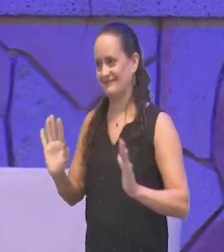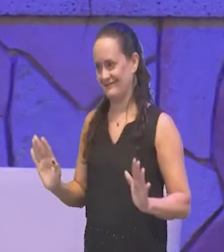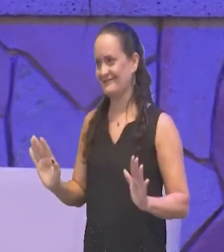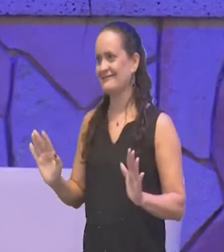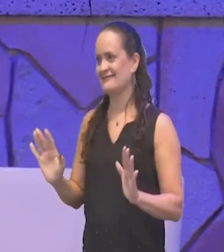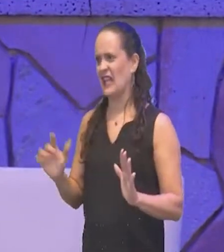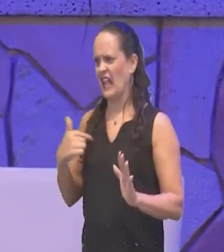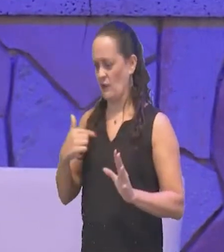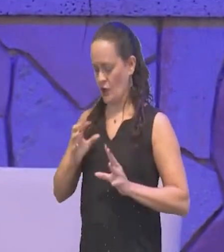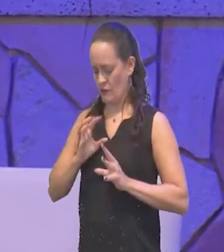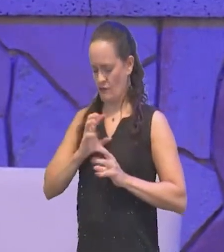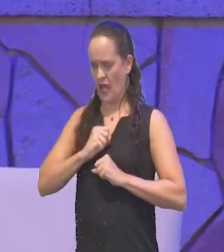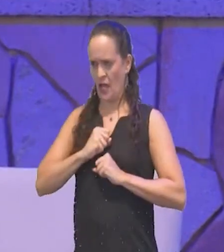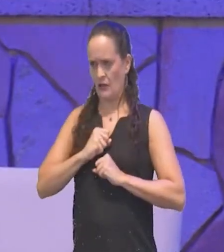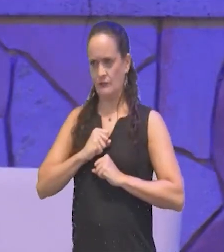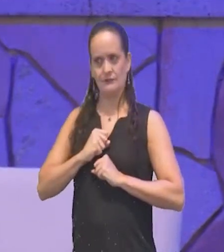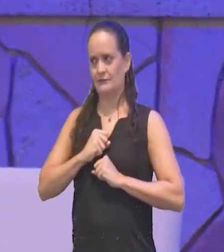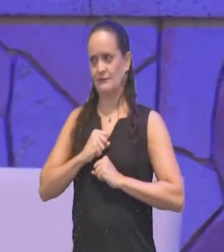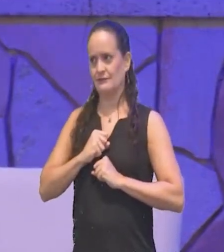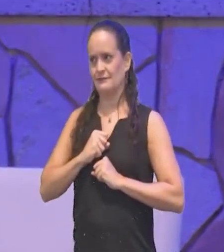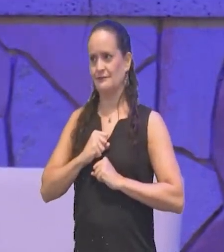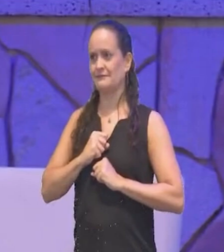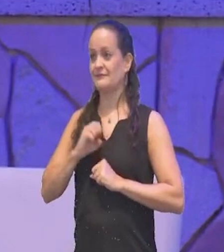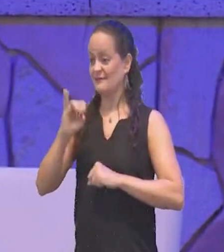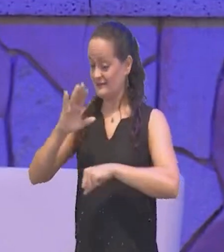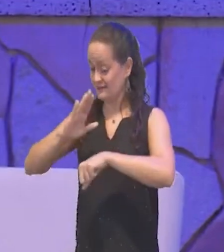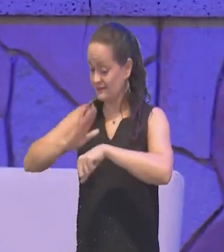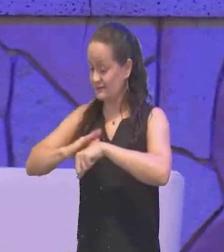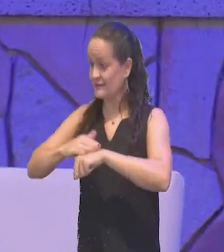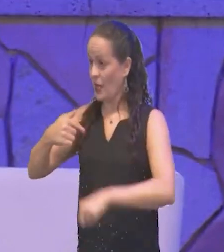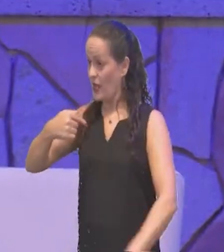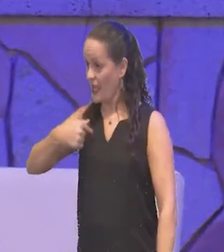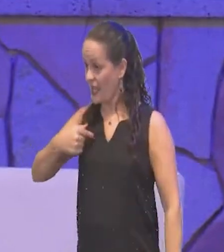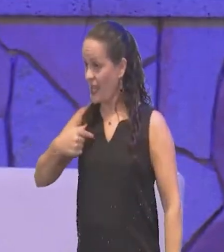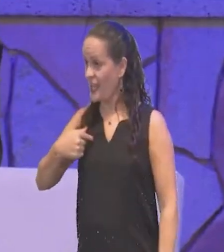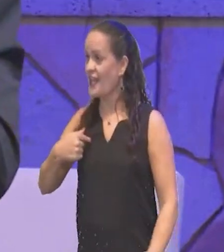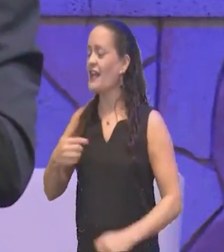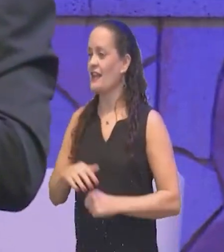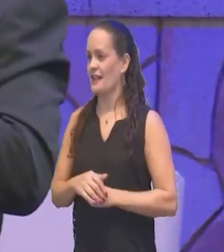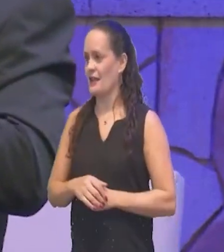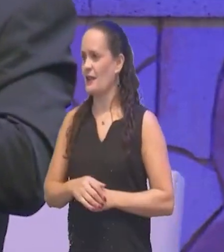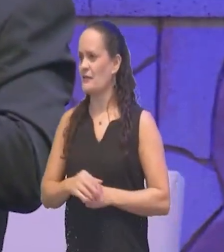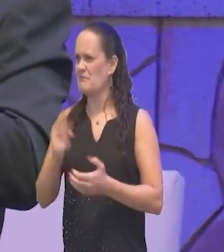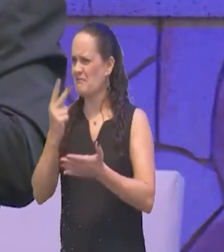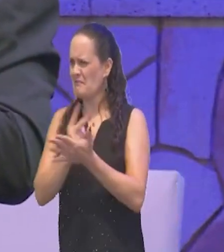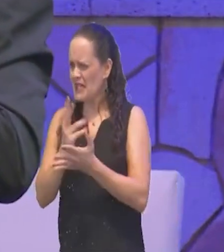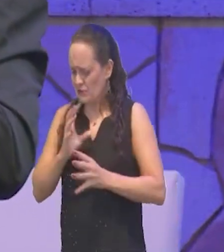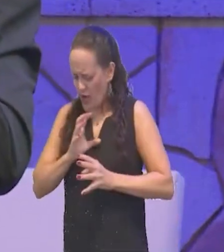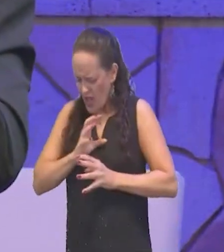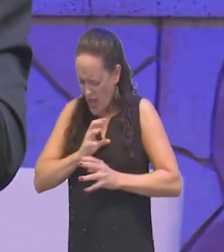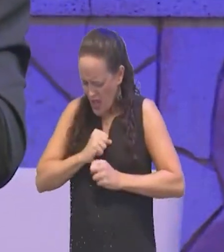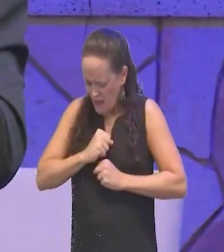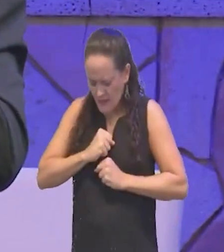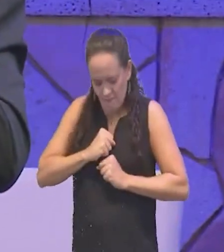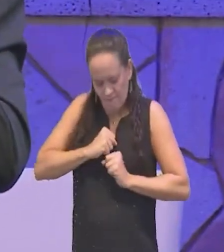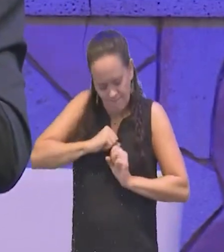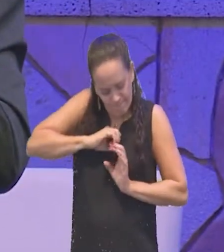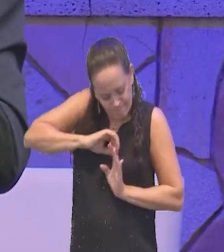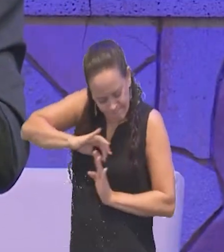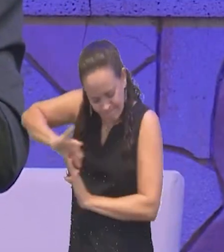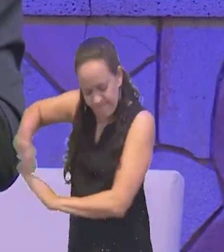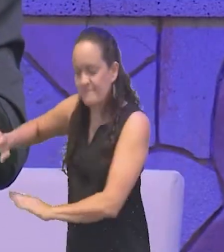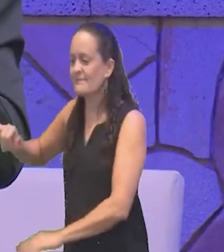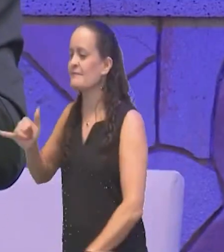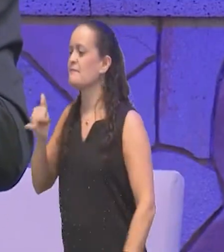guardarei mágoas. Se depender de mim, eu vou espremer o pus da amargura e perdoarei os que me